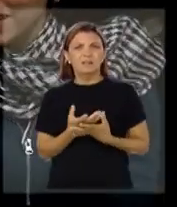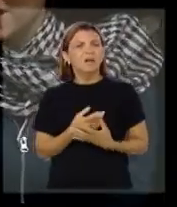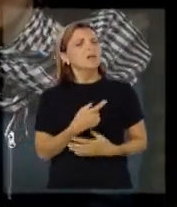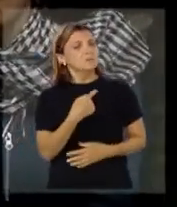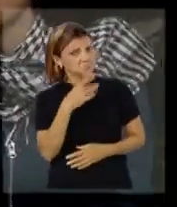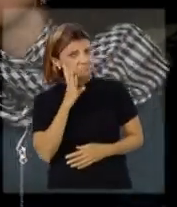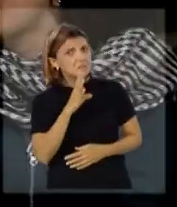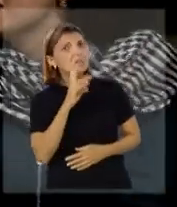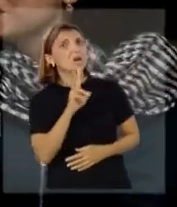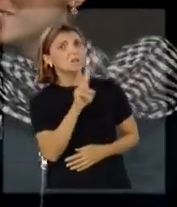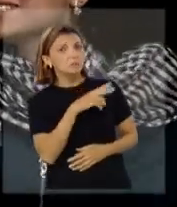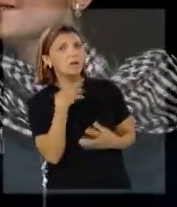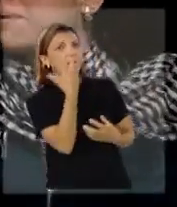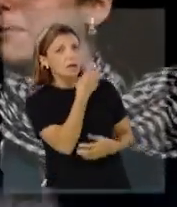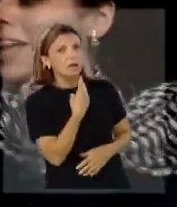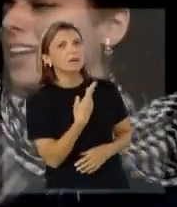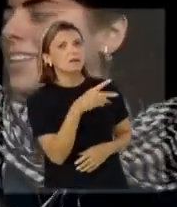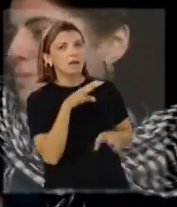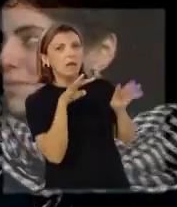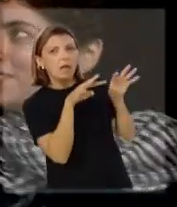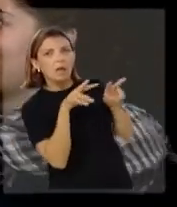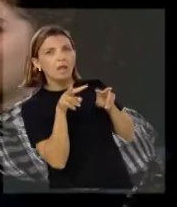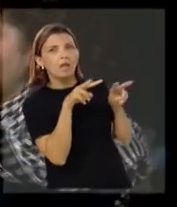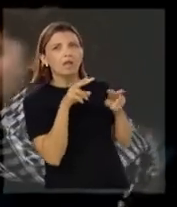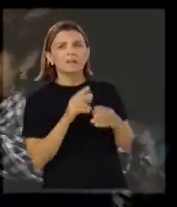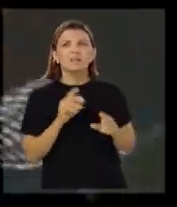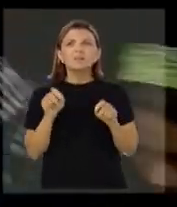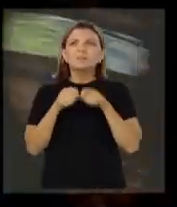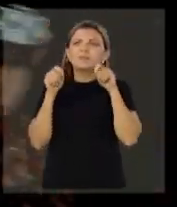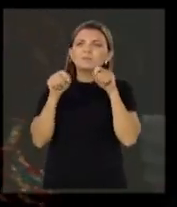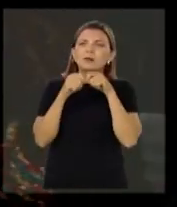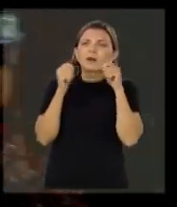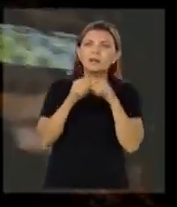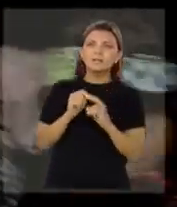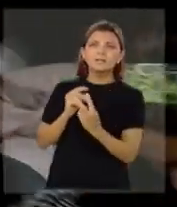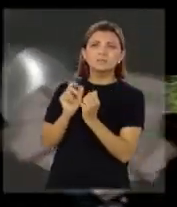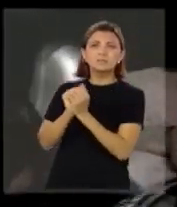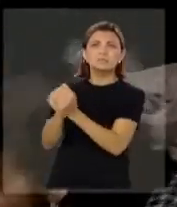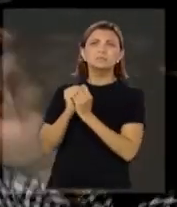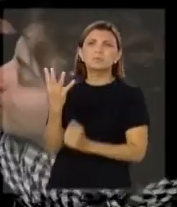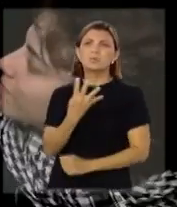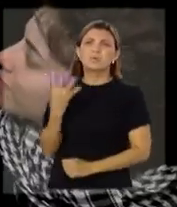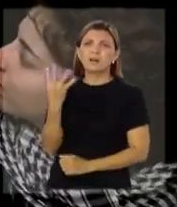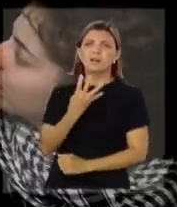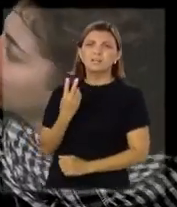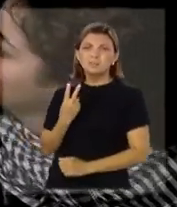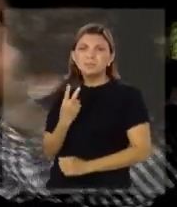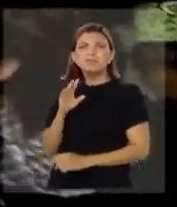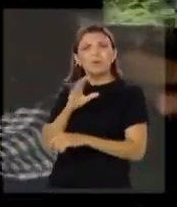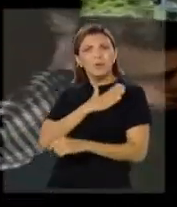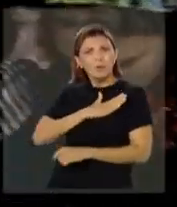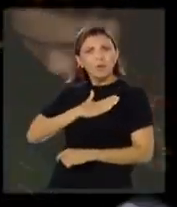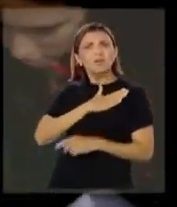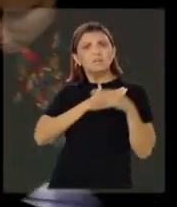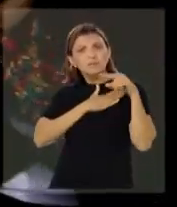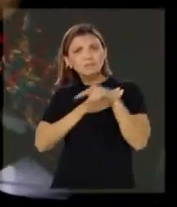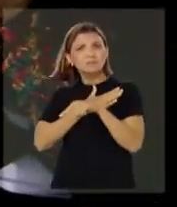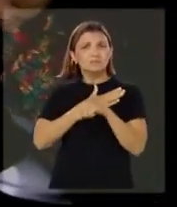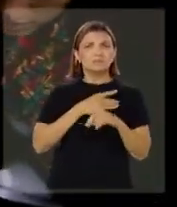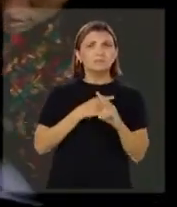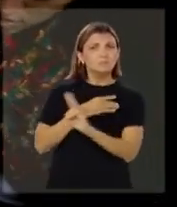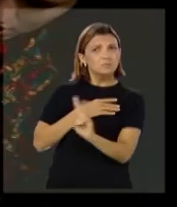percebendo. É, eles são legais, mas eles dão uma boiada por você, né? Mas como se eles estão se exibindo pra vocês o tempo todo, vocês não